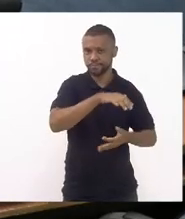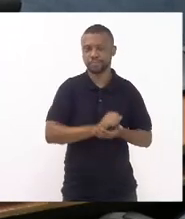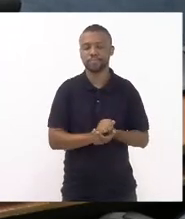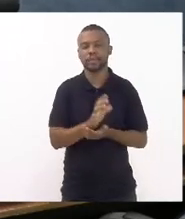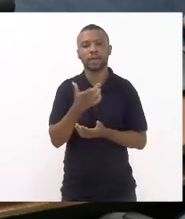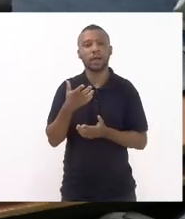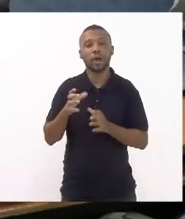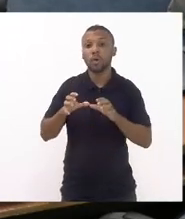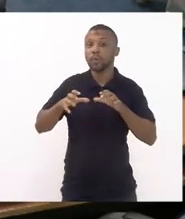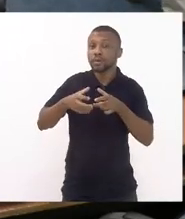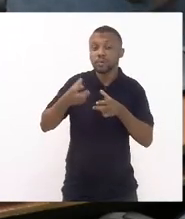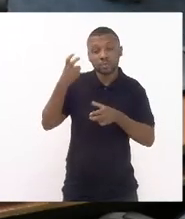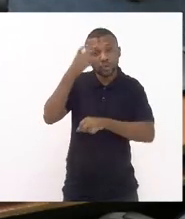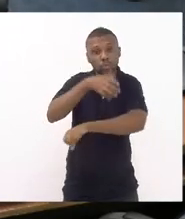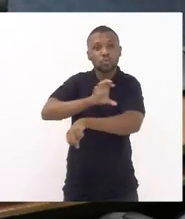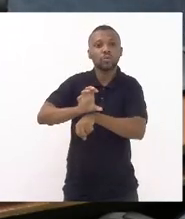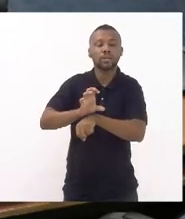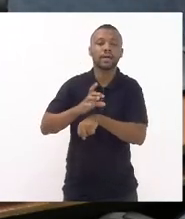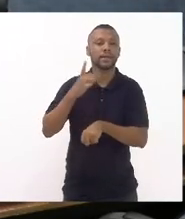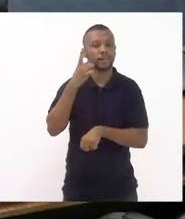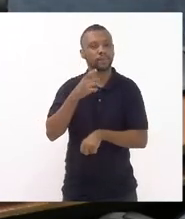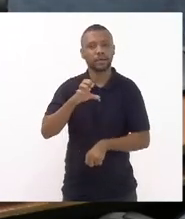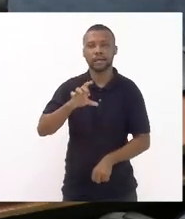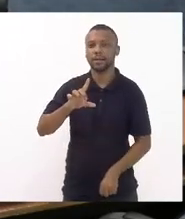Eliomar Coelho.